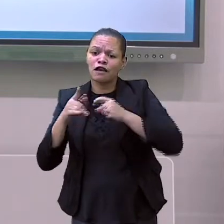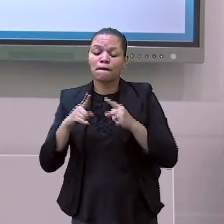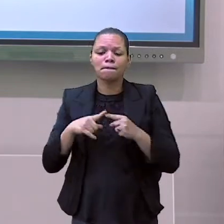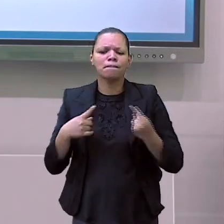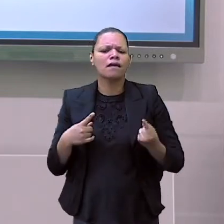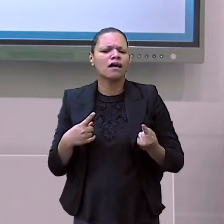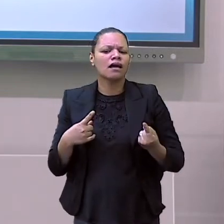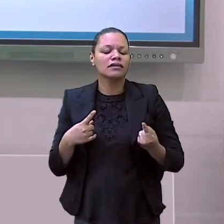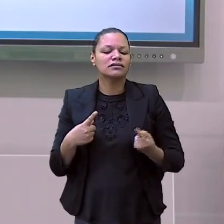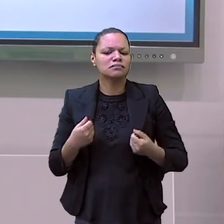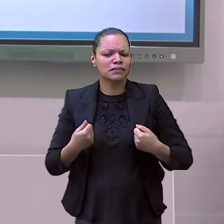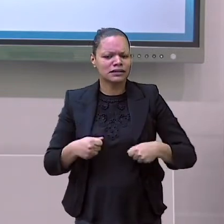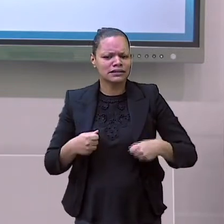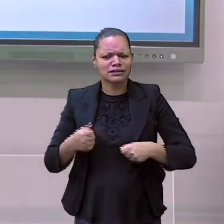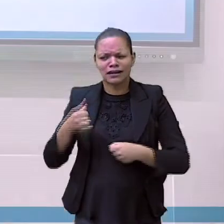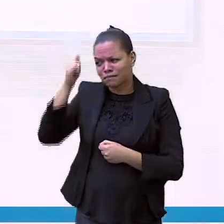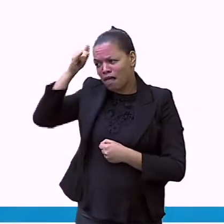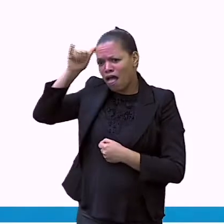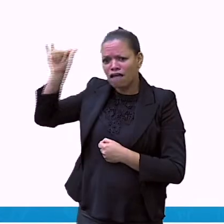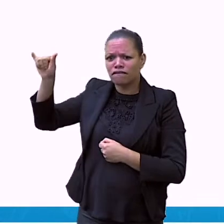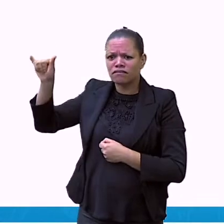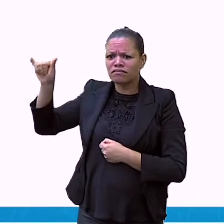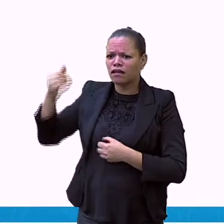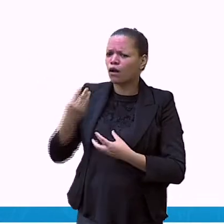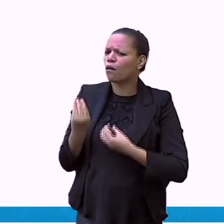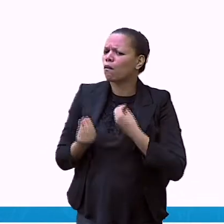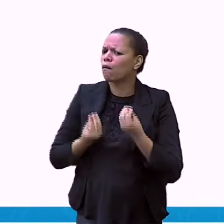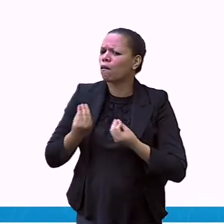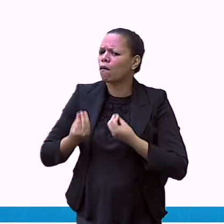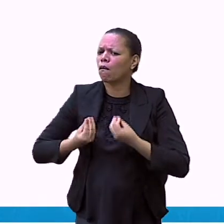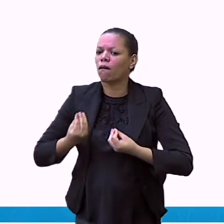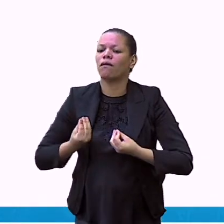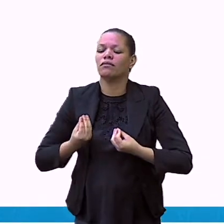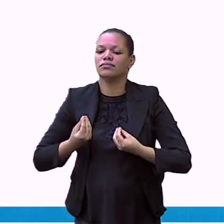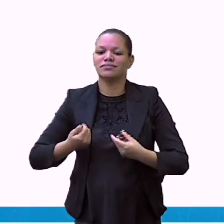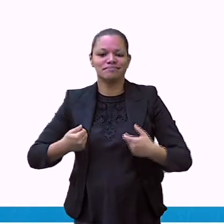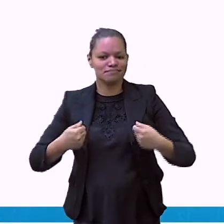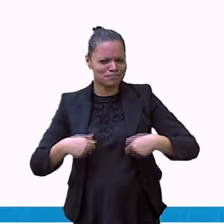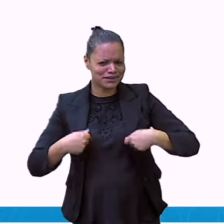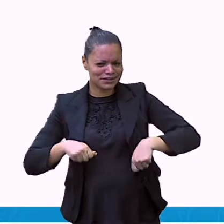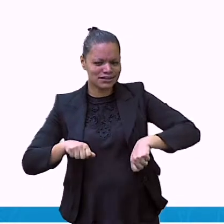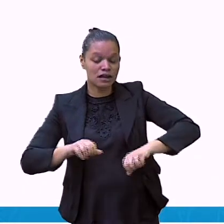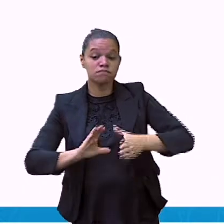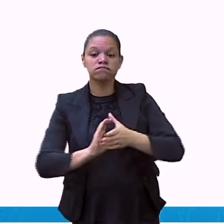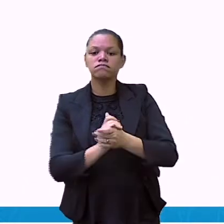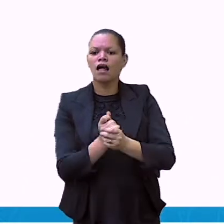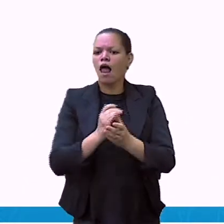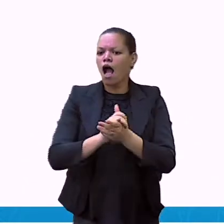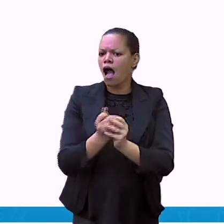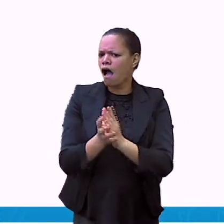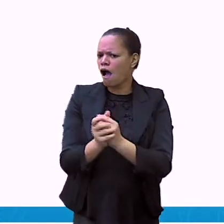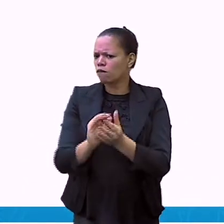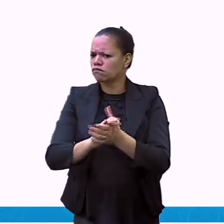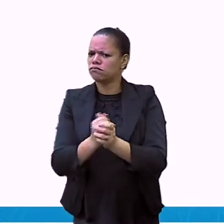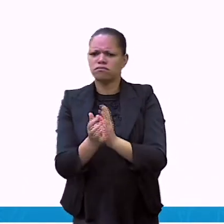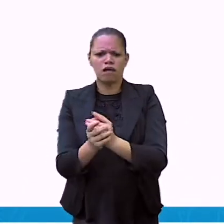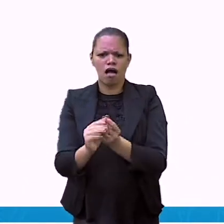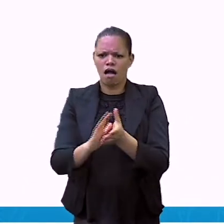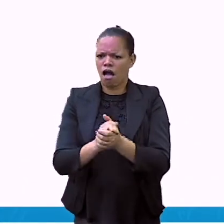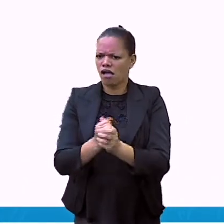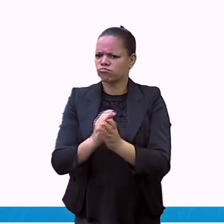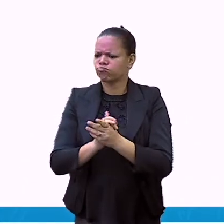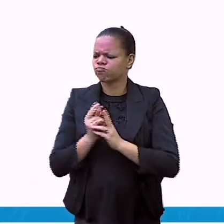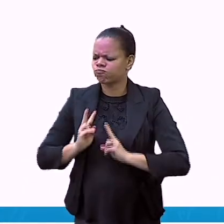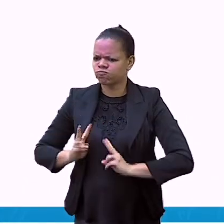nós temos que ter? Lavar as mãos. Lavar as mãos não é enxaguar